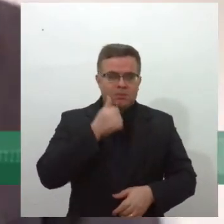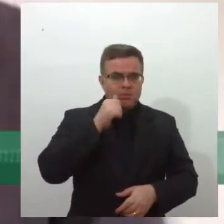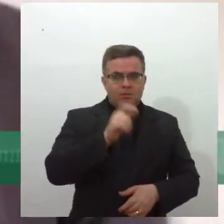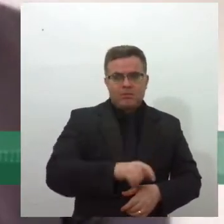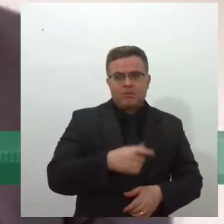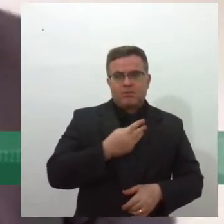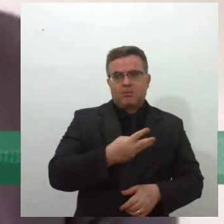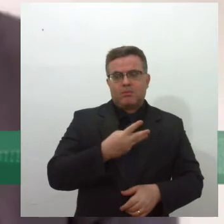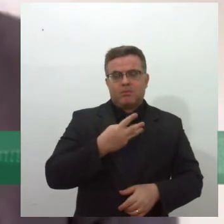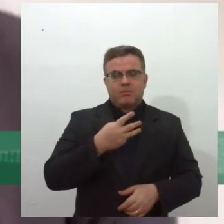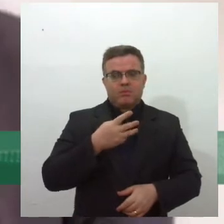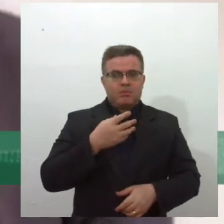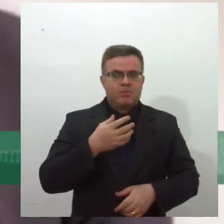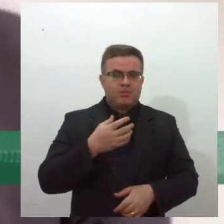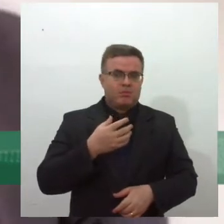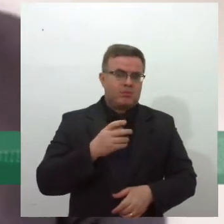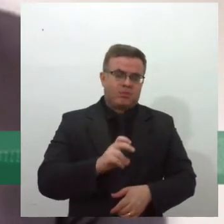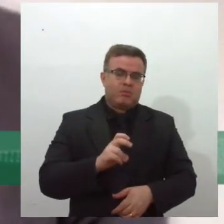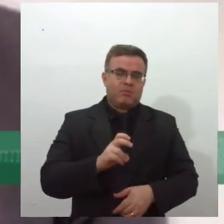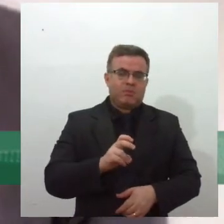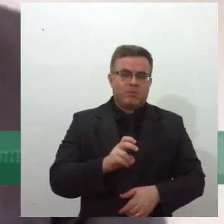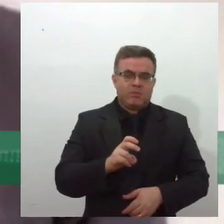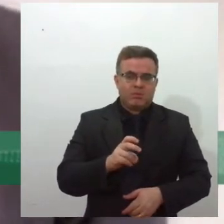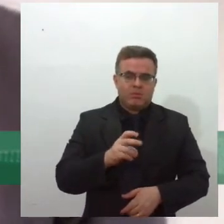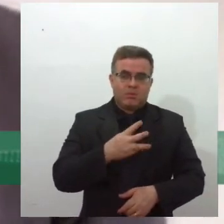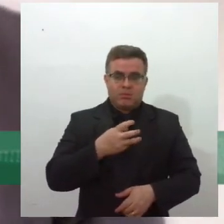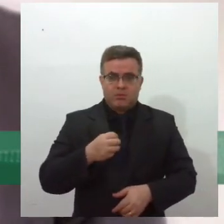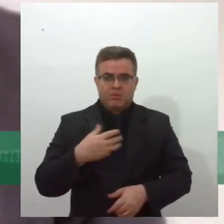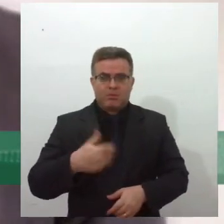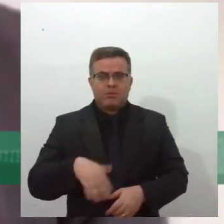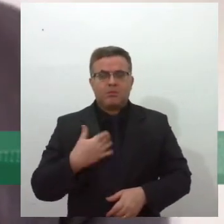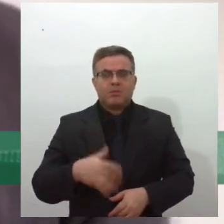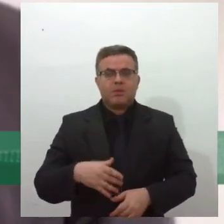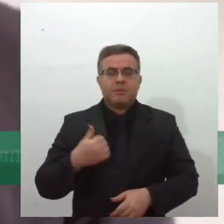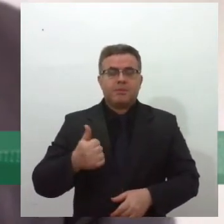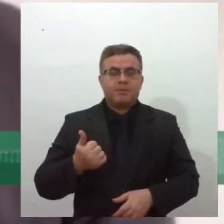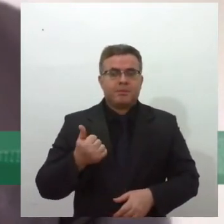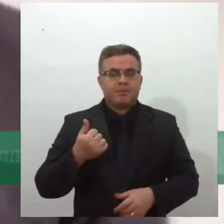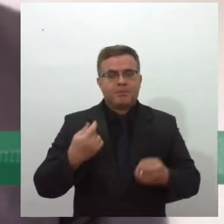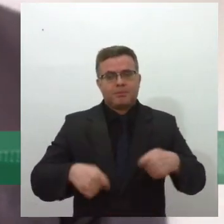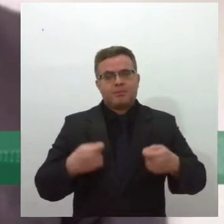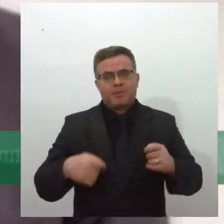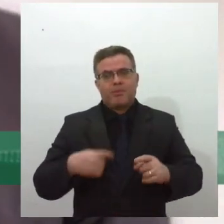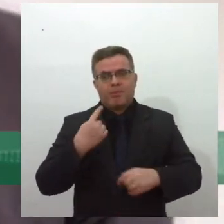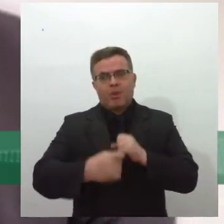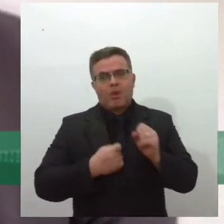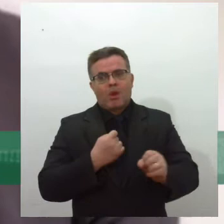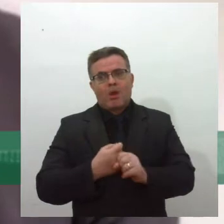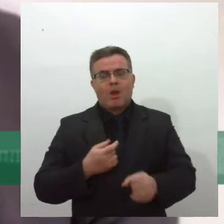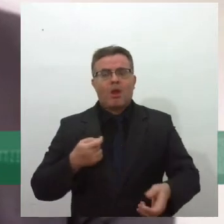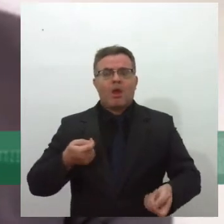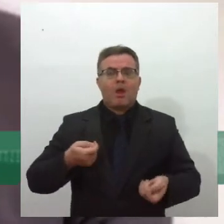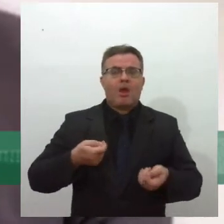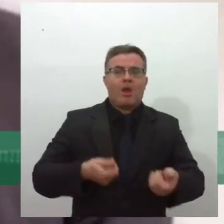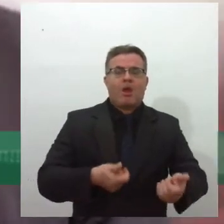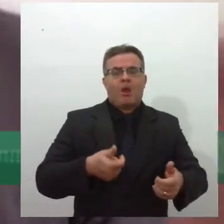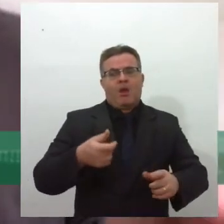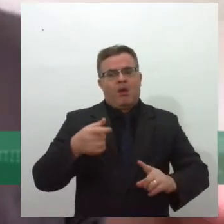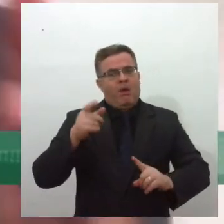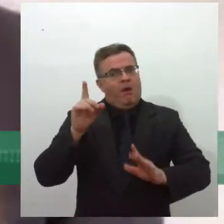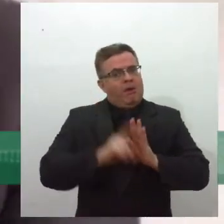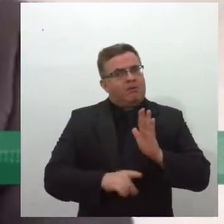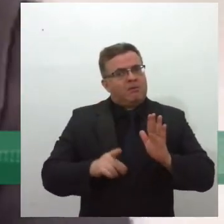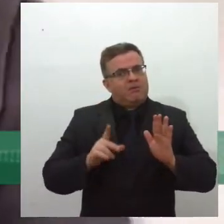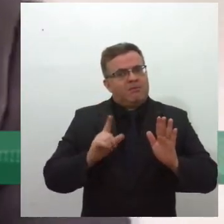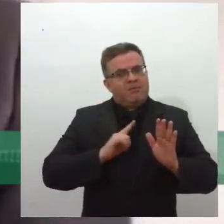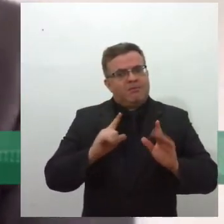aposentadoria por invalidez, você tem que ter no mínimo 12 meses de contribuição ao INSS para ter direito a esse benefício.